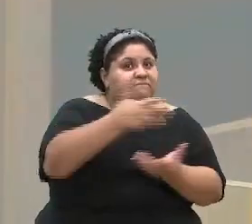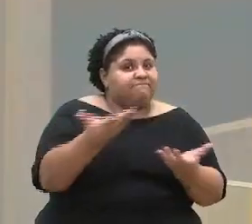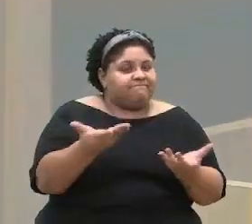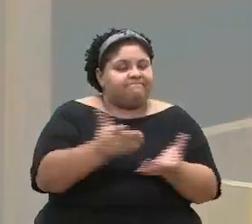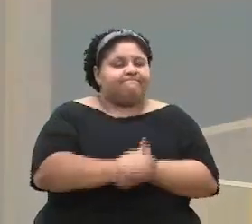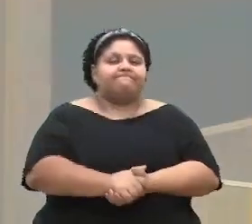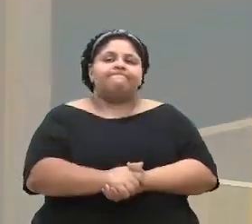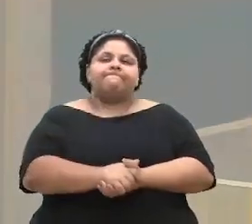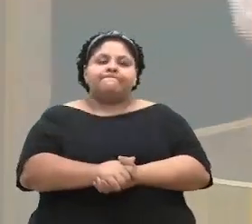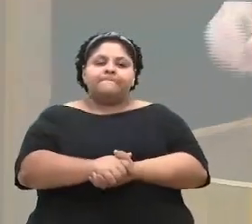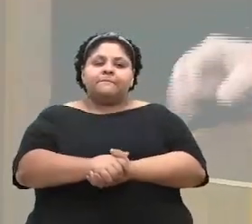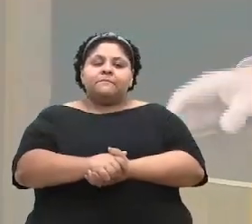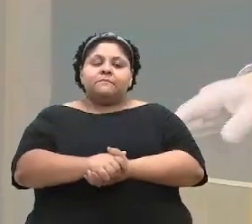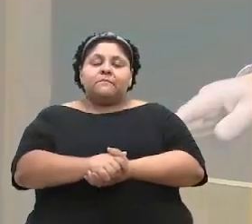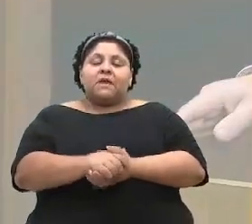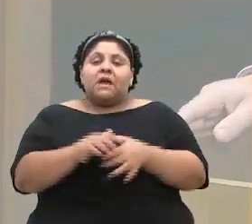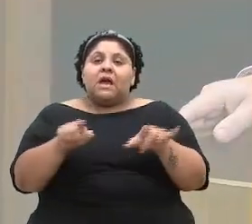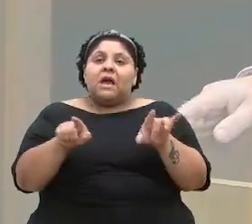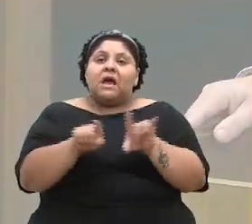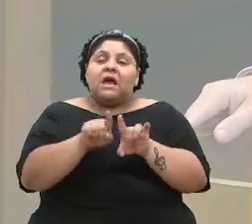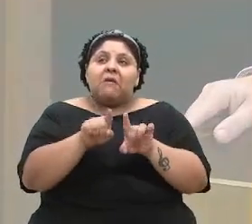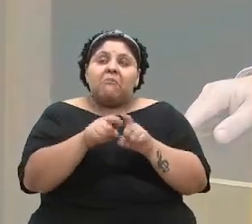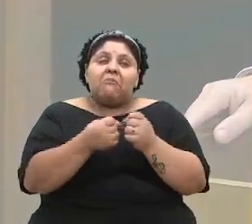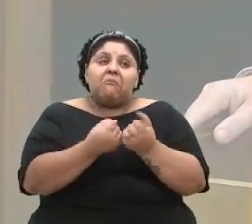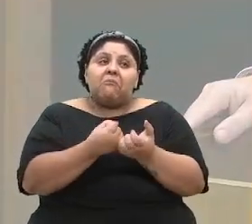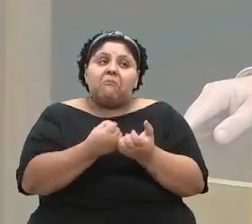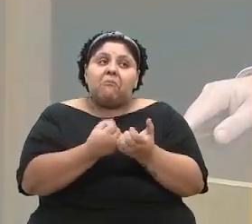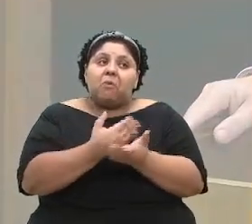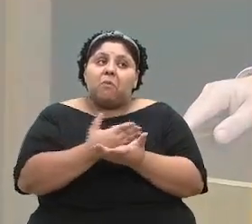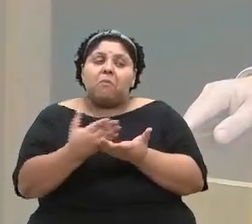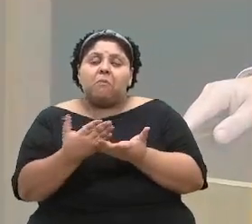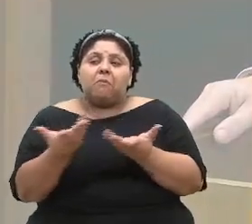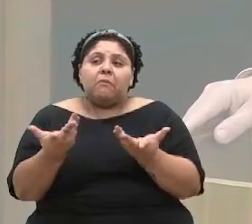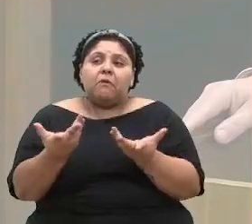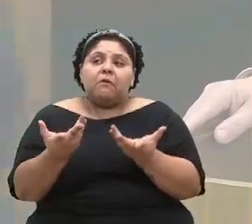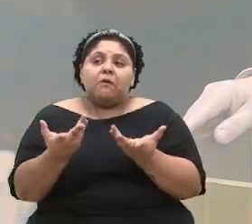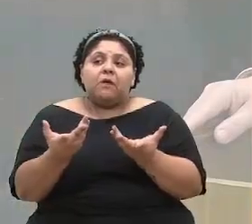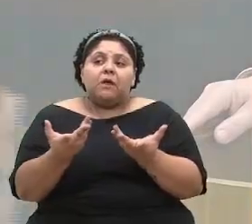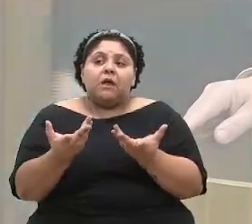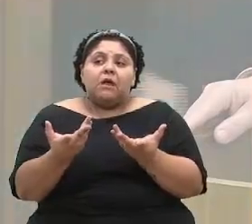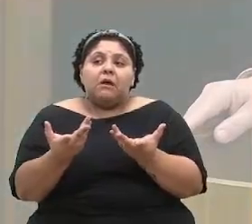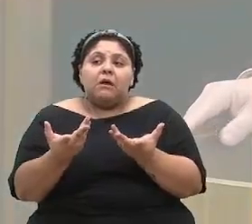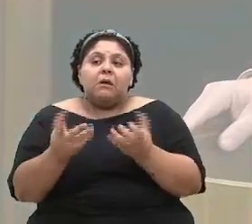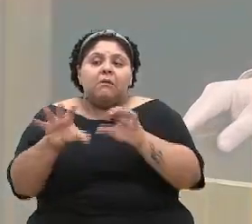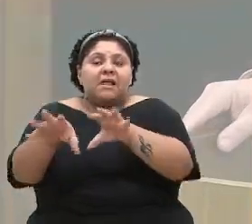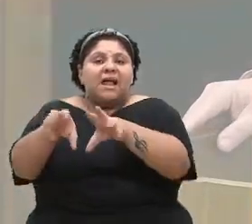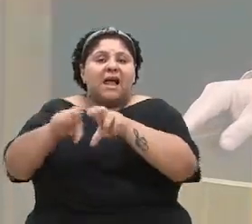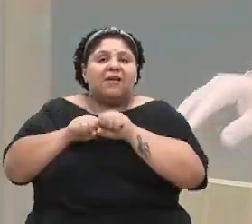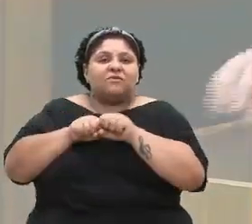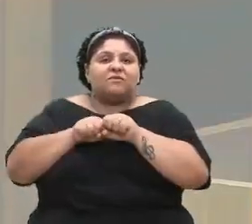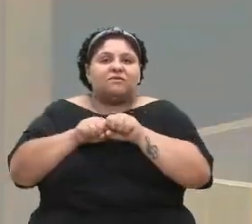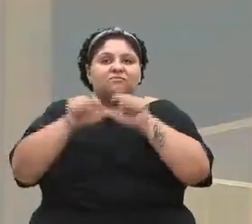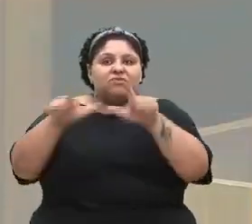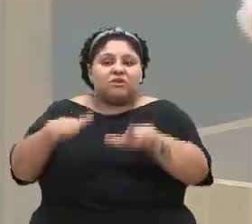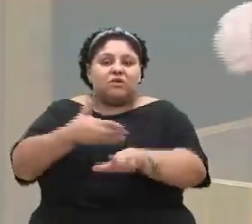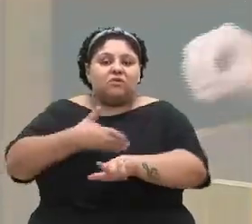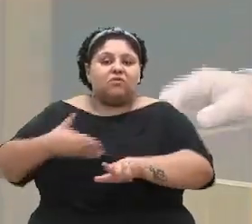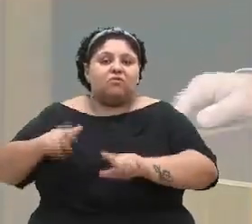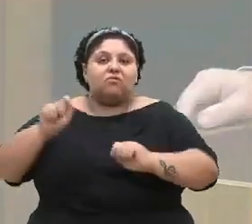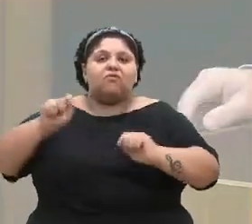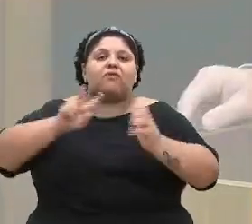E surgiu essa possibilidade, então, da adoção de áreas públicas. O que vem a